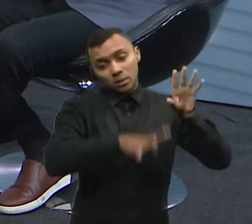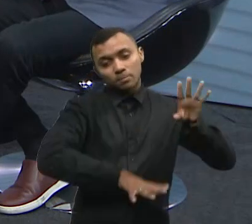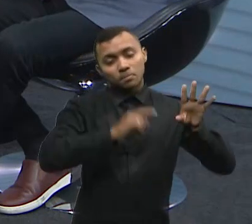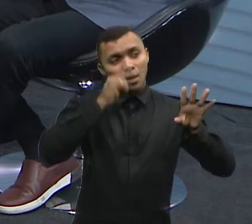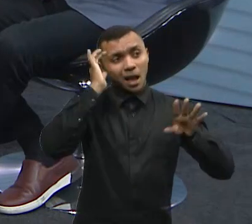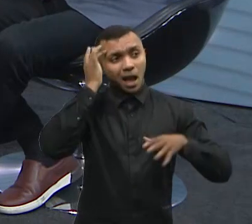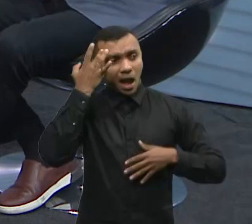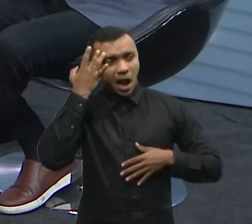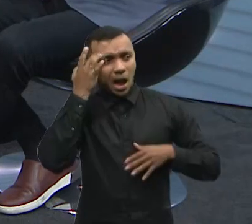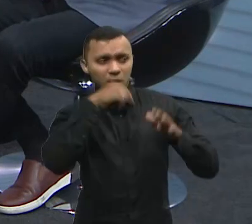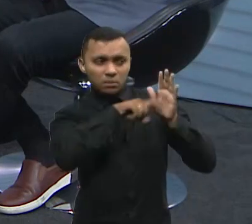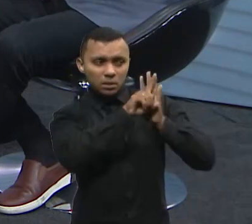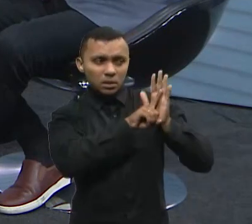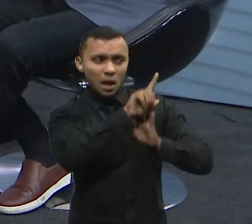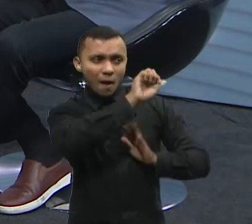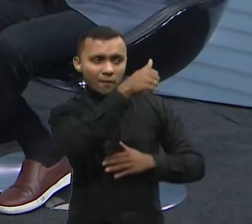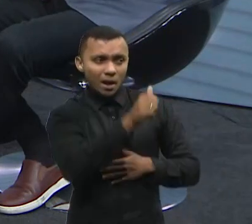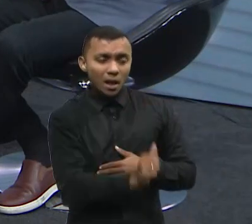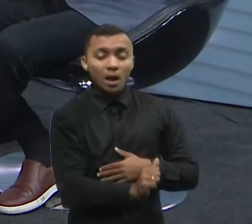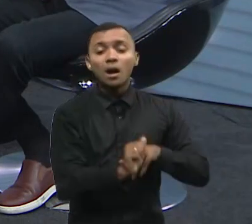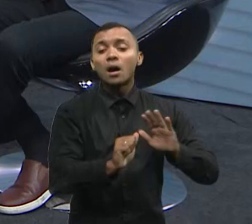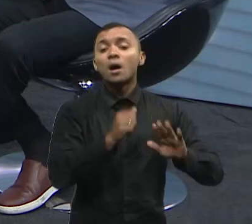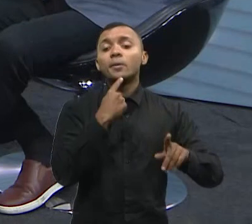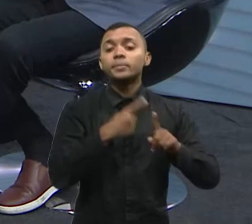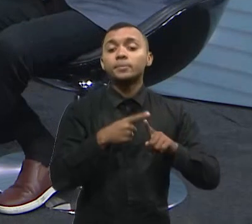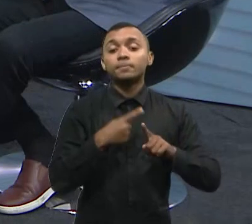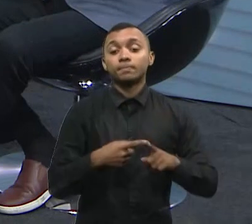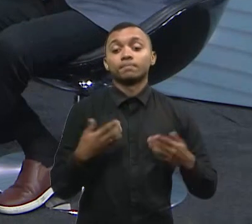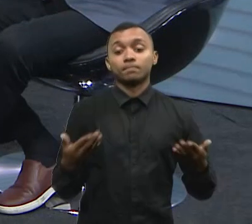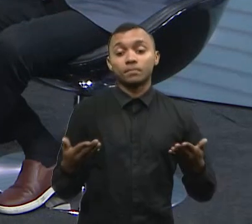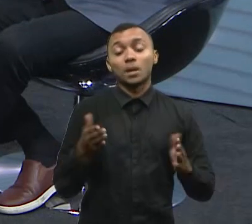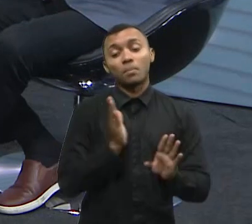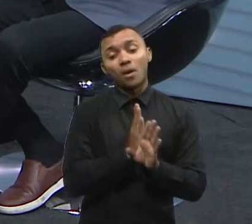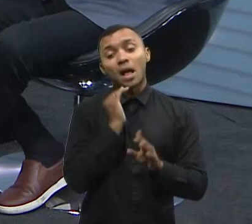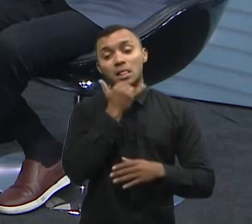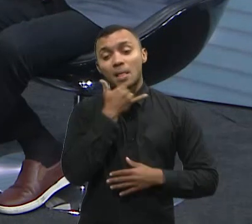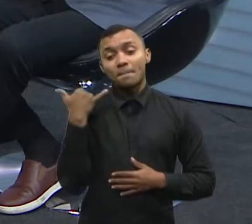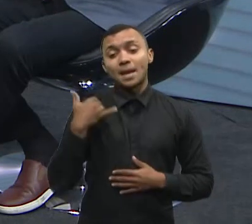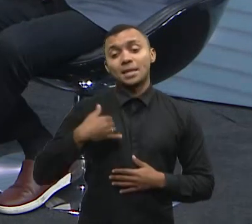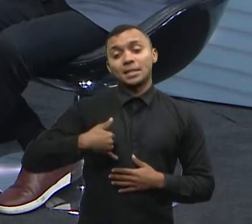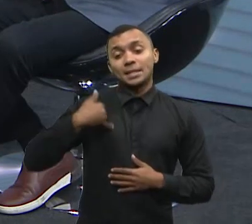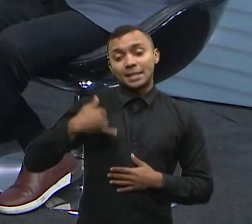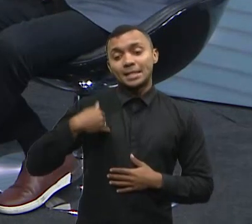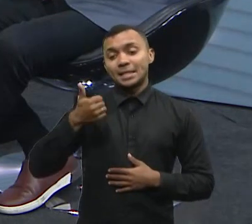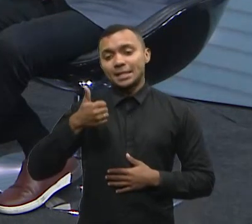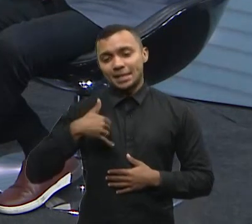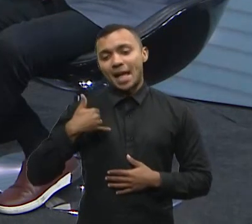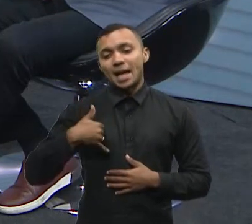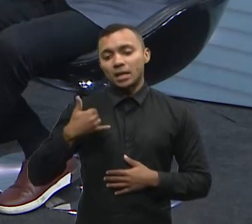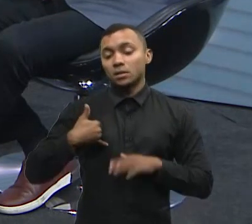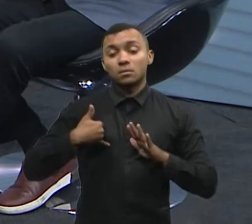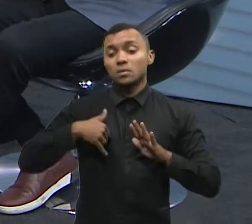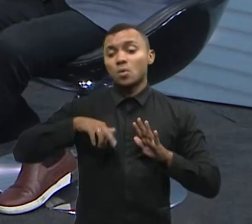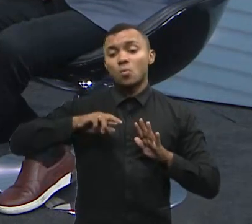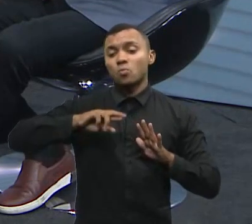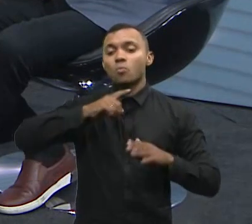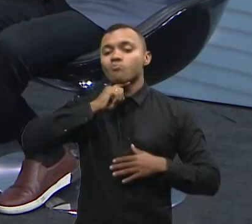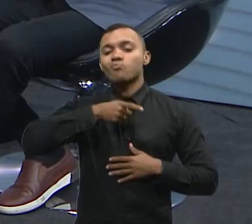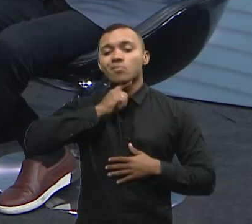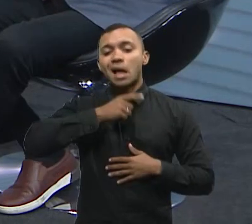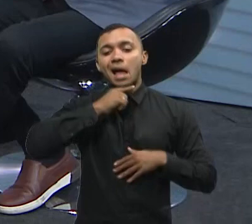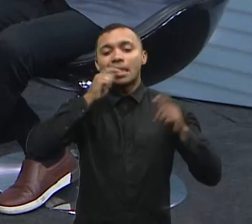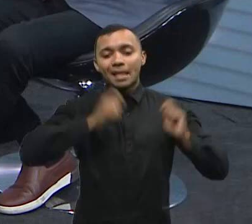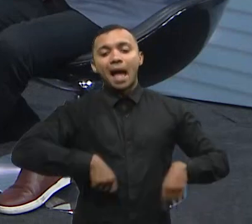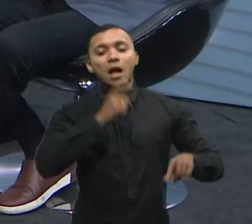hipótese. Por quê? Porque talvez diante da idade que se encontra o indivíduo, a gente não consegue concluir com certeza